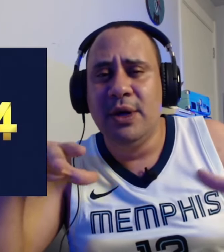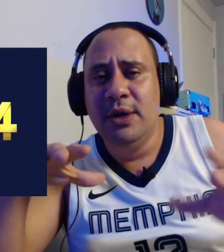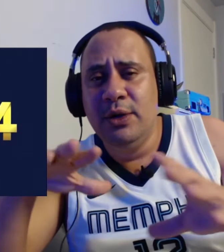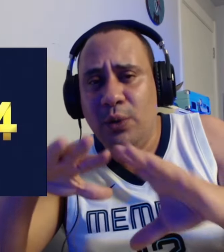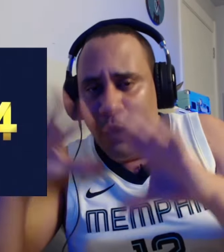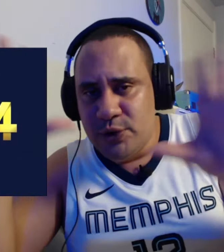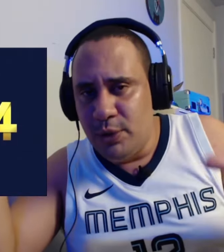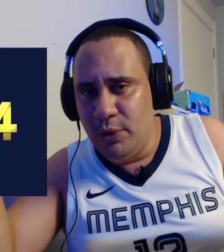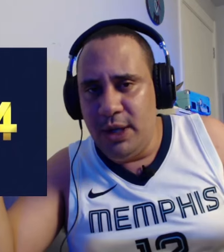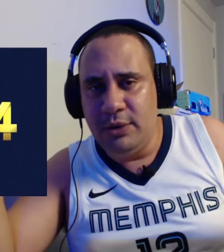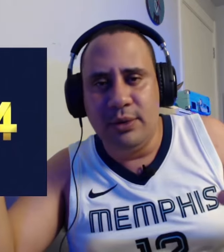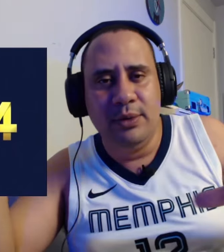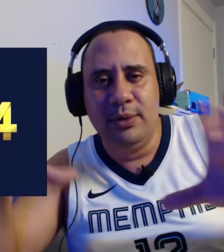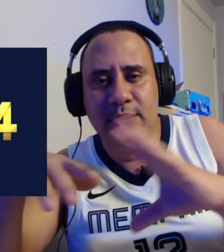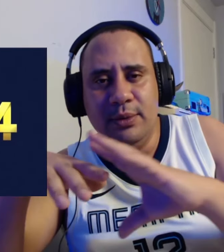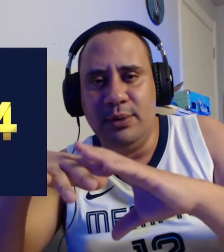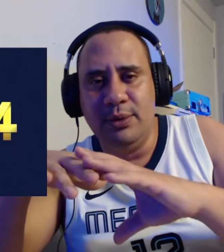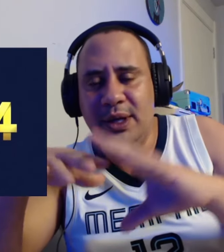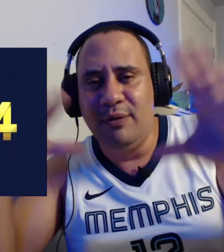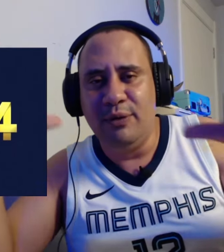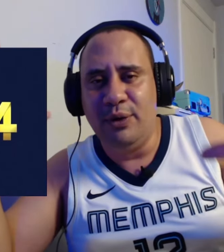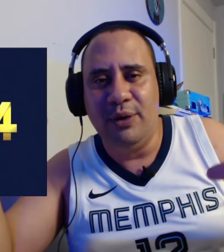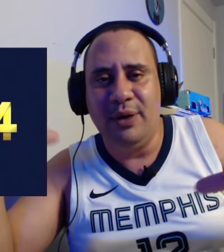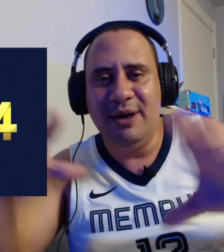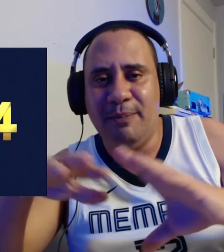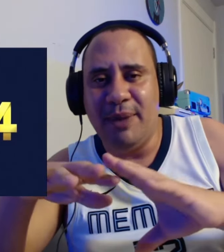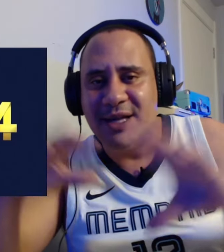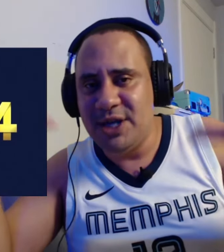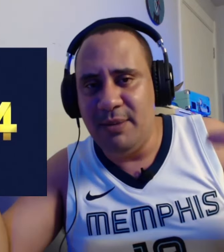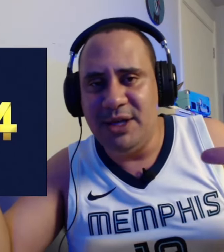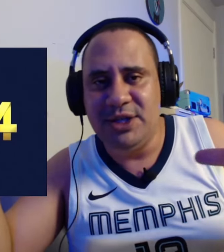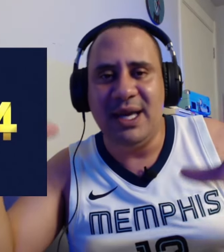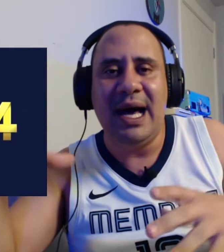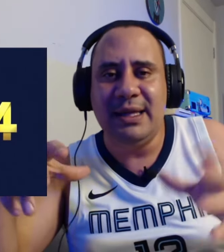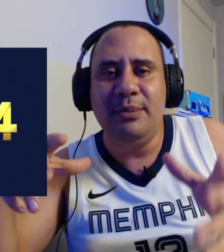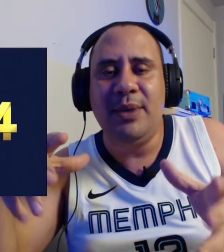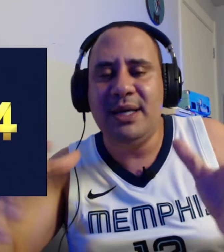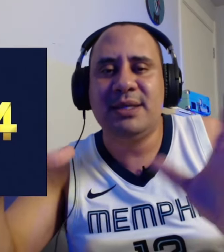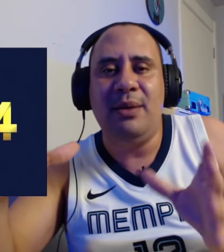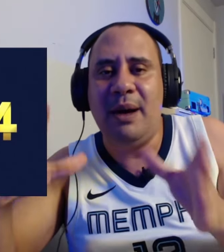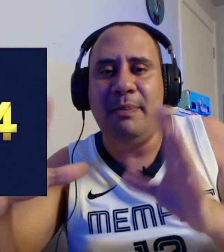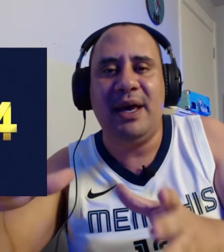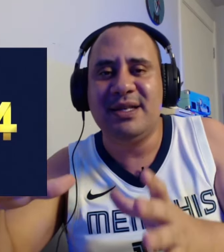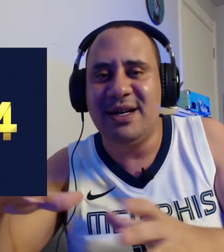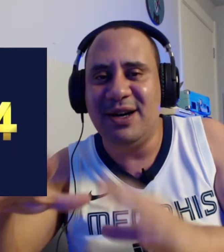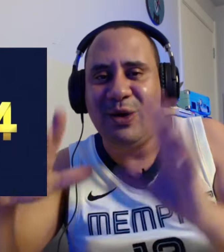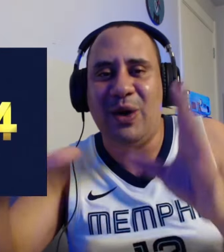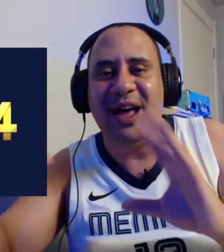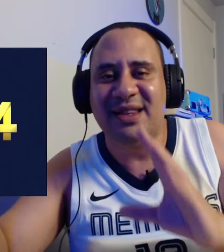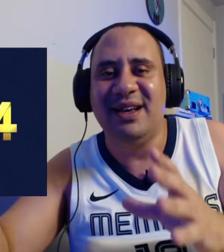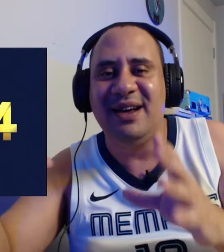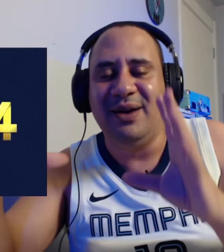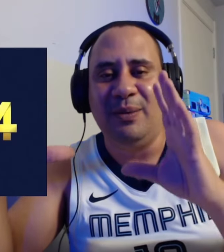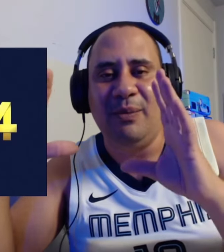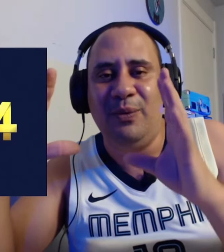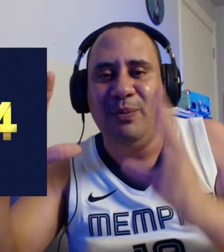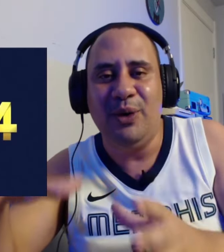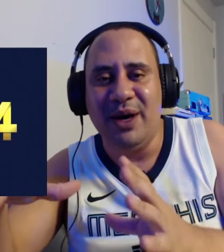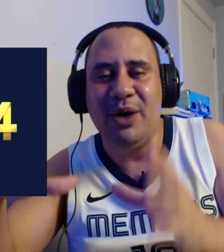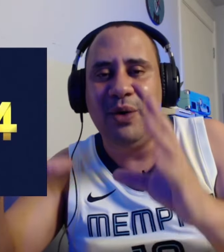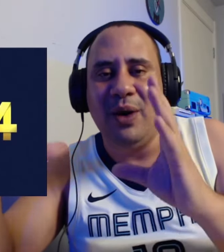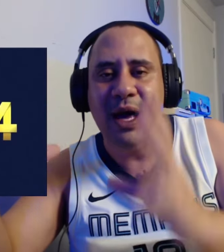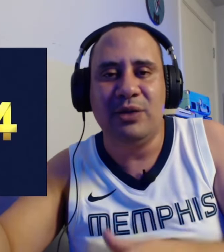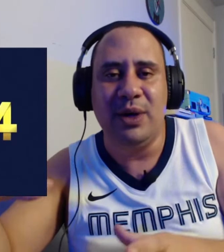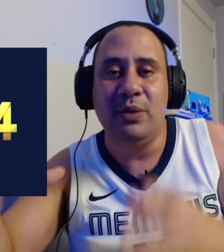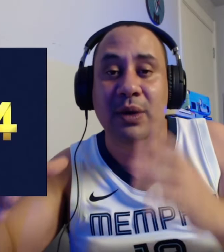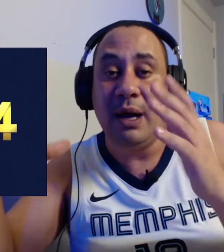eleição. Não ousou muito, não inovou em praticamente nada, mas é uma peça correta, um